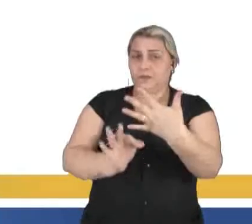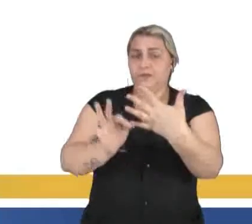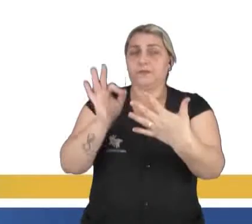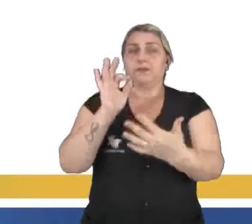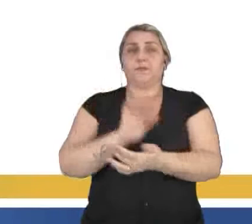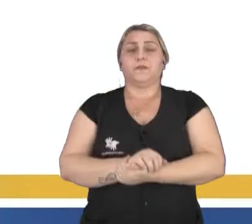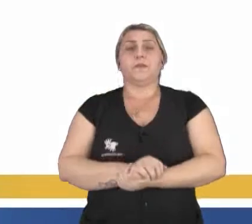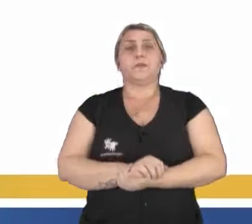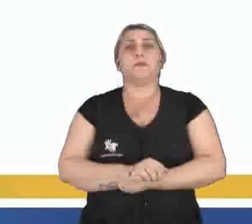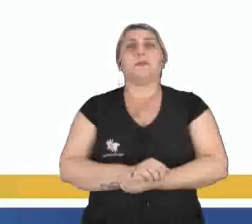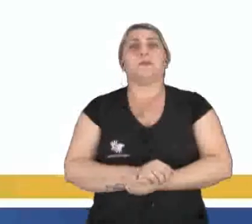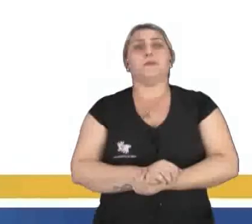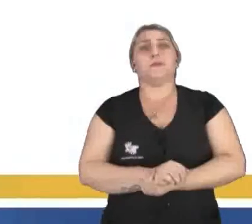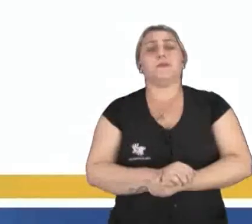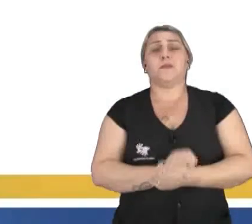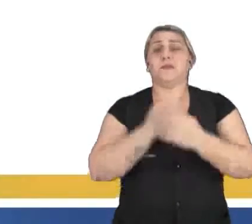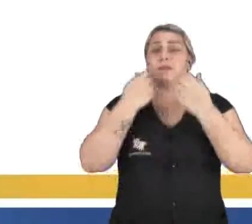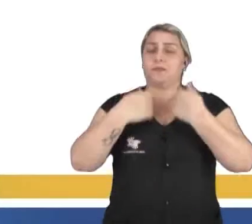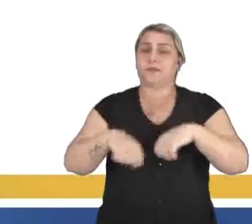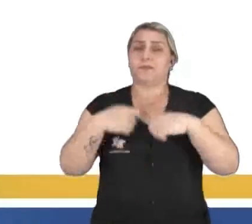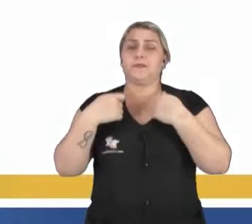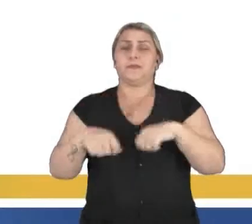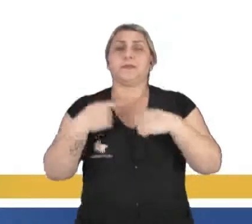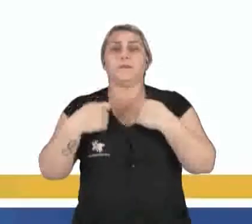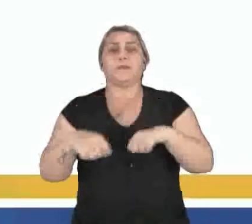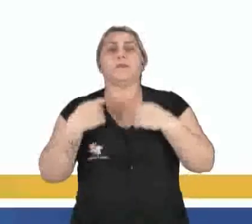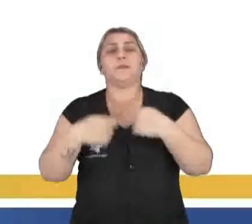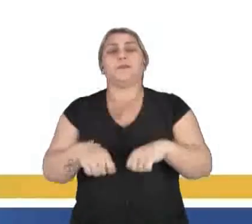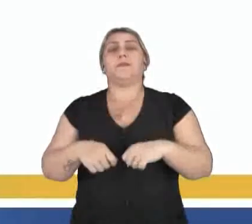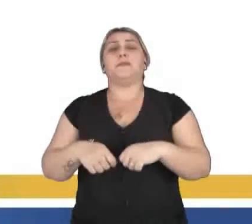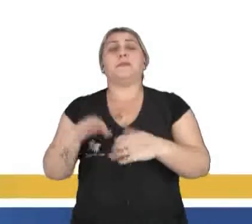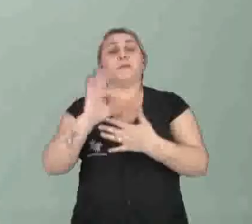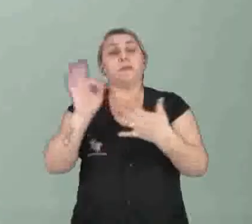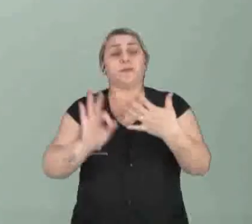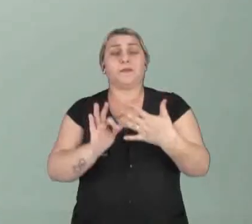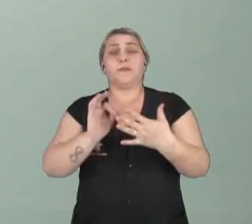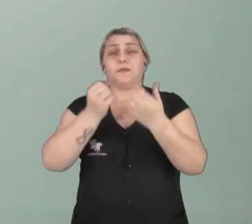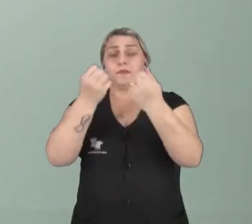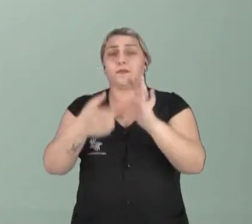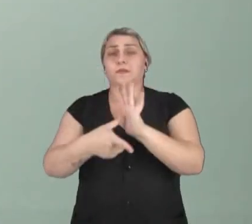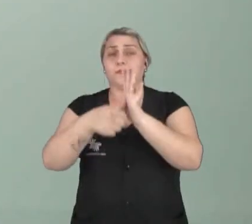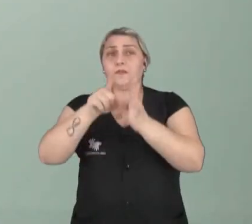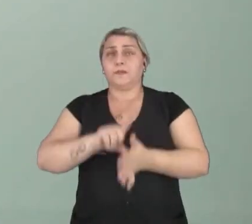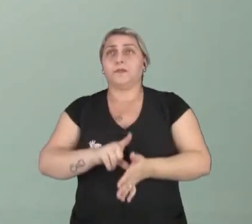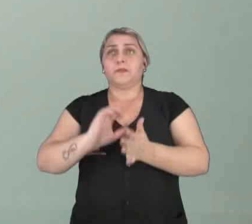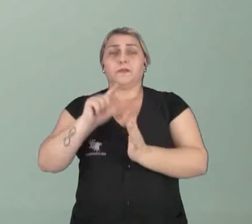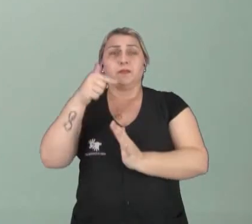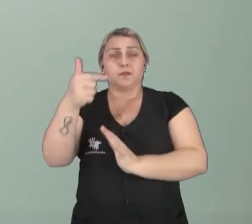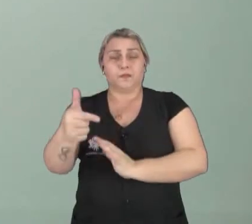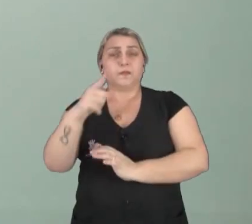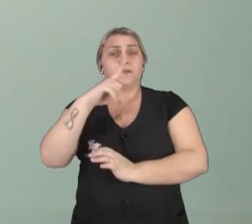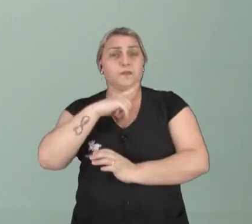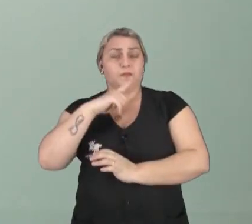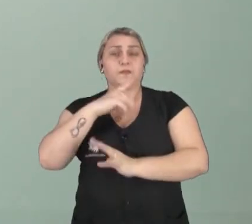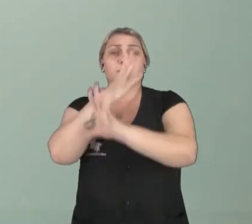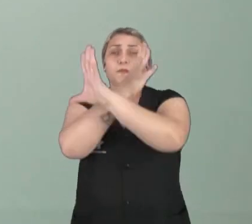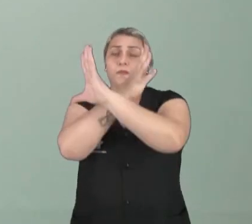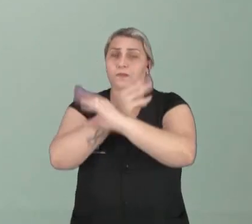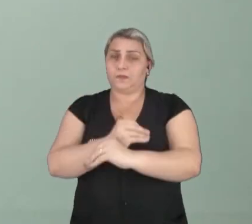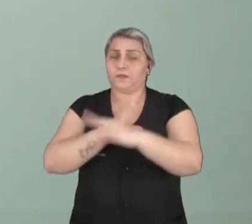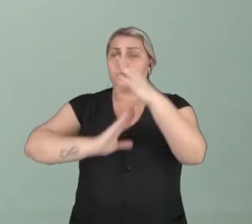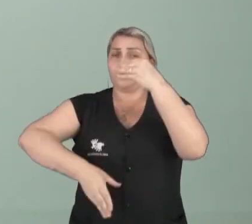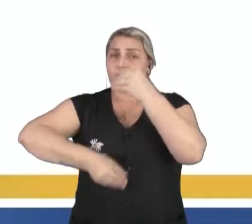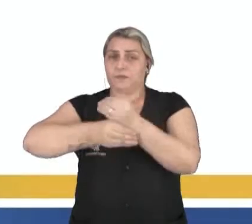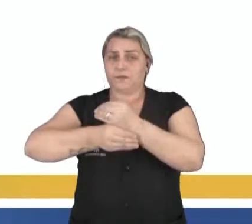que ela causa aquela dependência, um elemento que foi dito anteriormente, tá? E nos outros não, nós temos conjunções